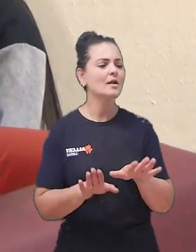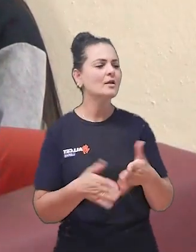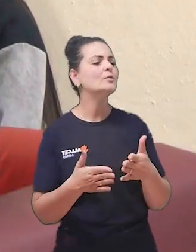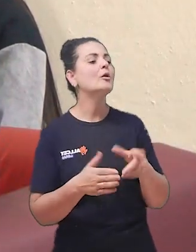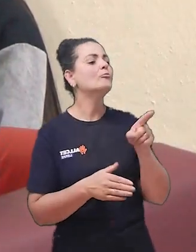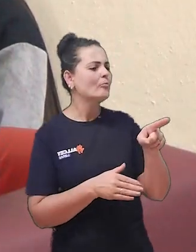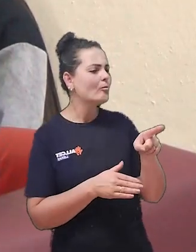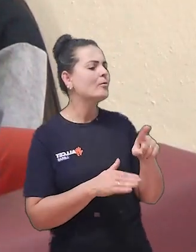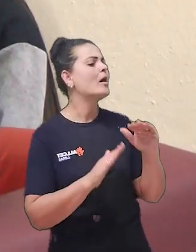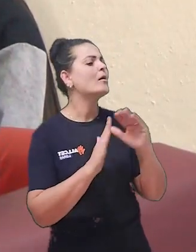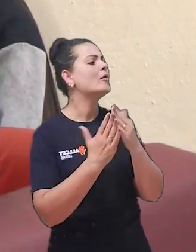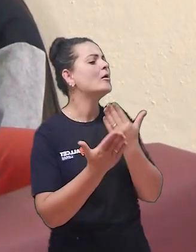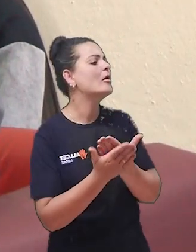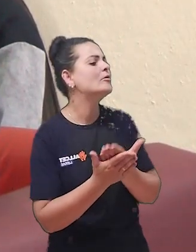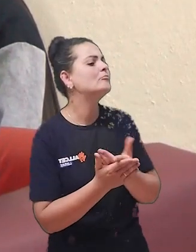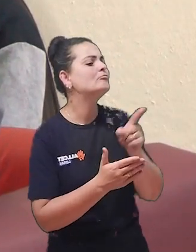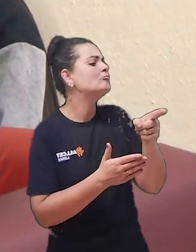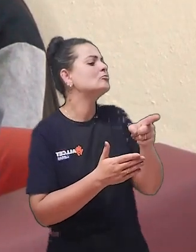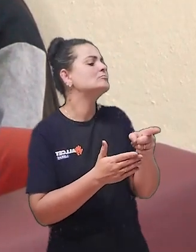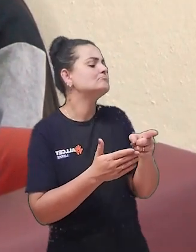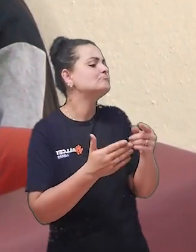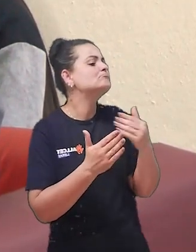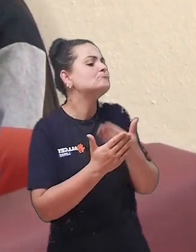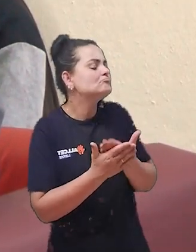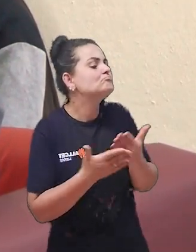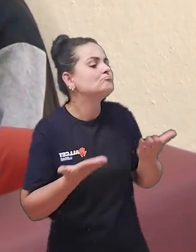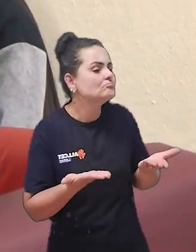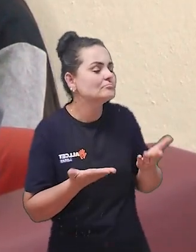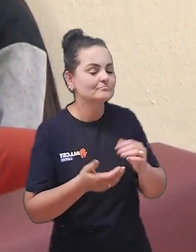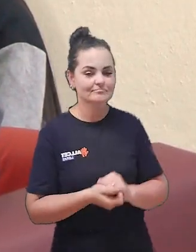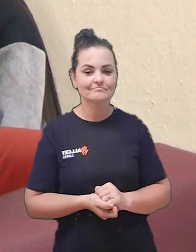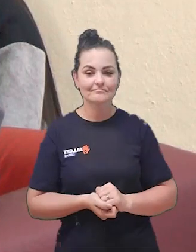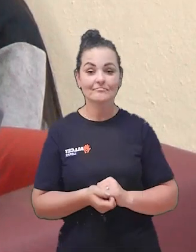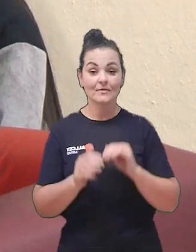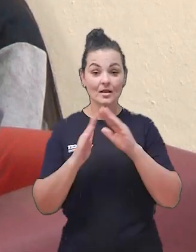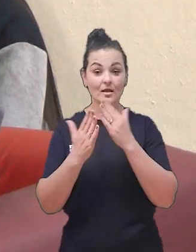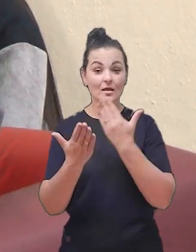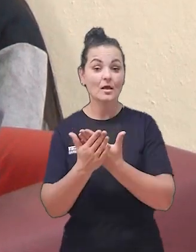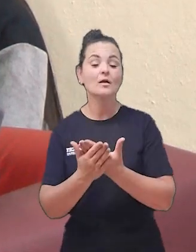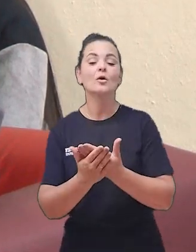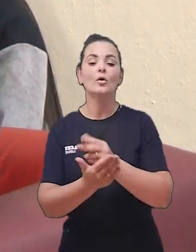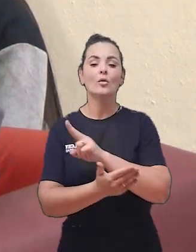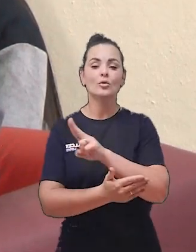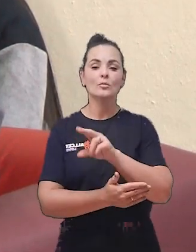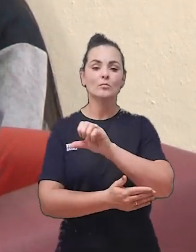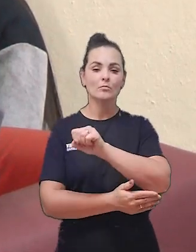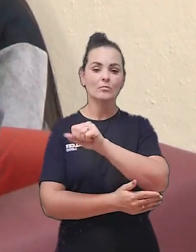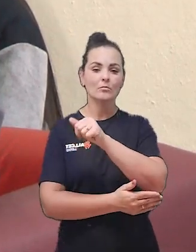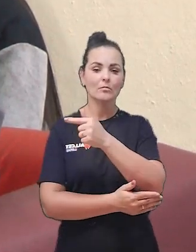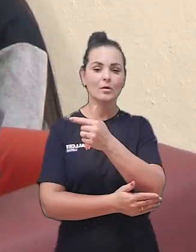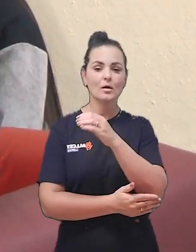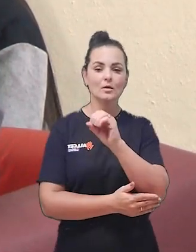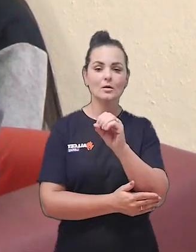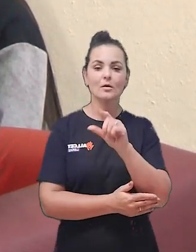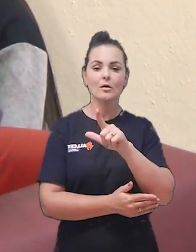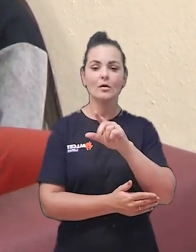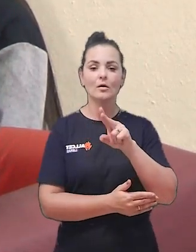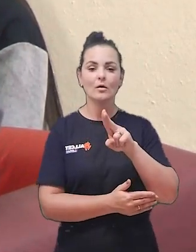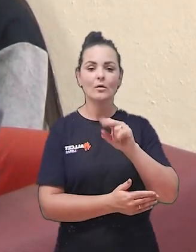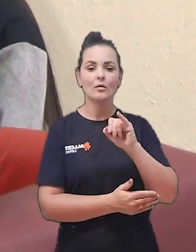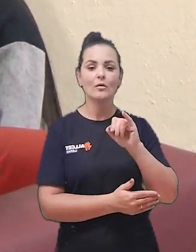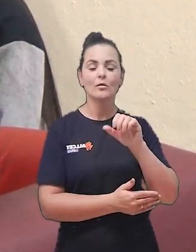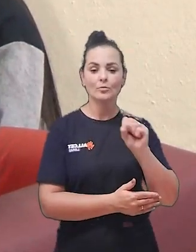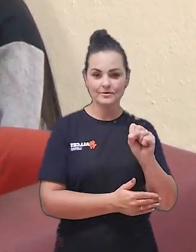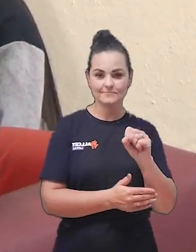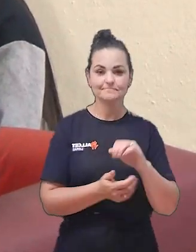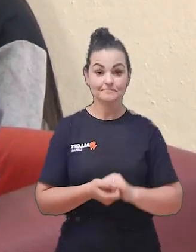Eu estudei no Colégio São Luís. Quando eu saí da Euclides da Cunha, com 14 anos,